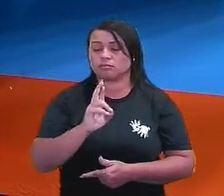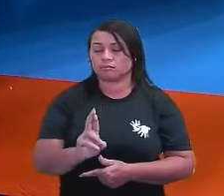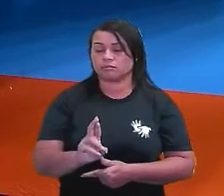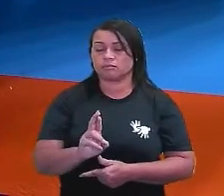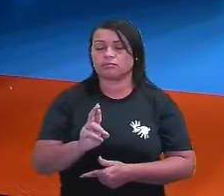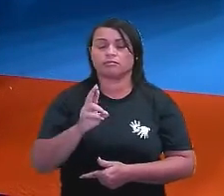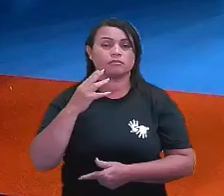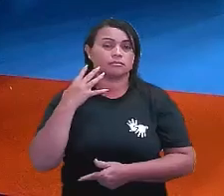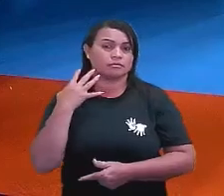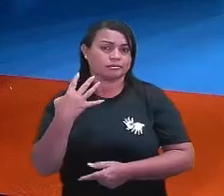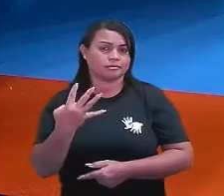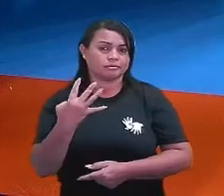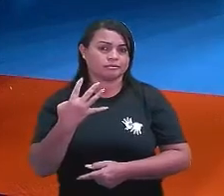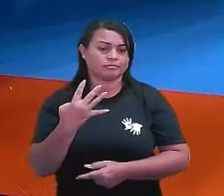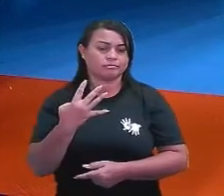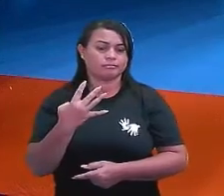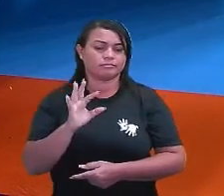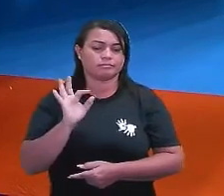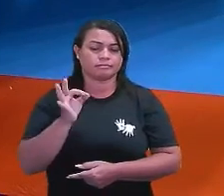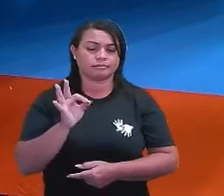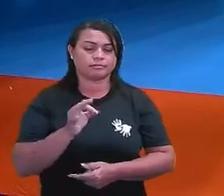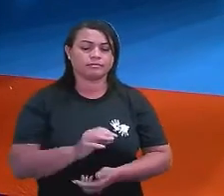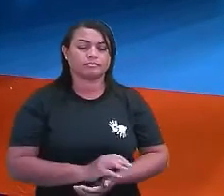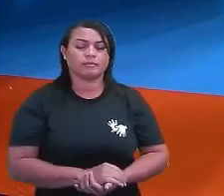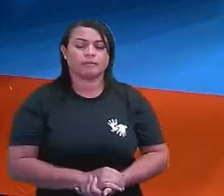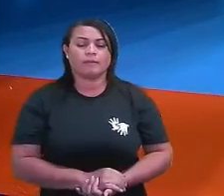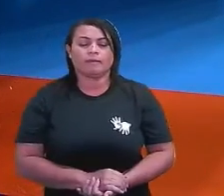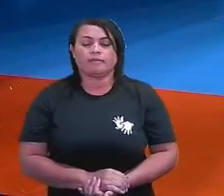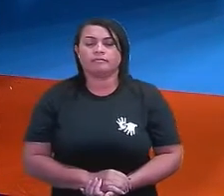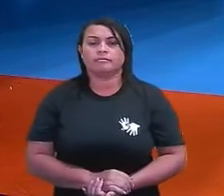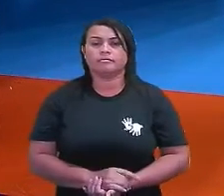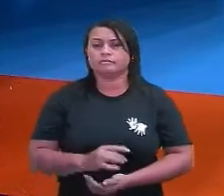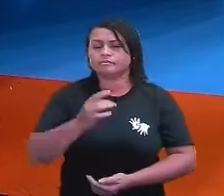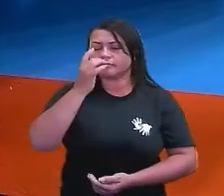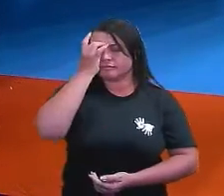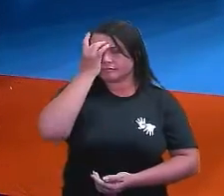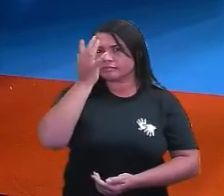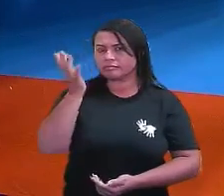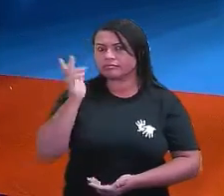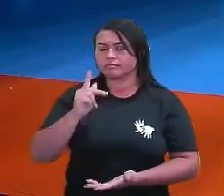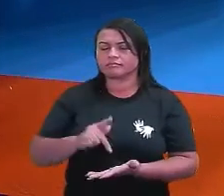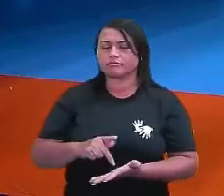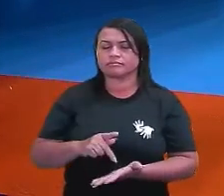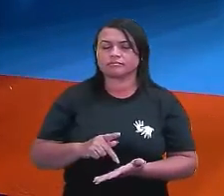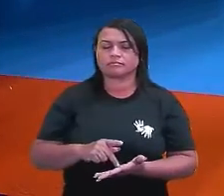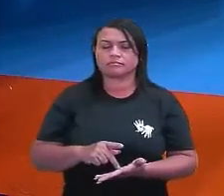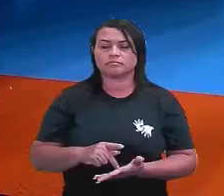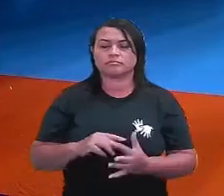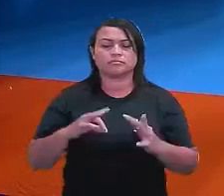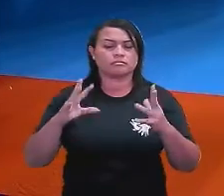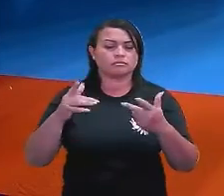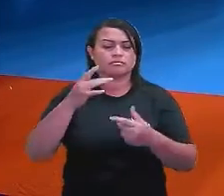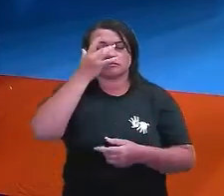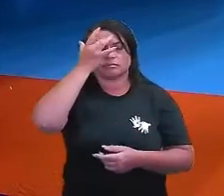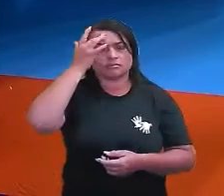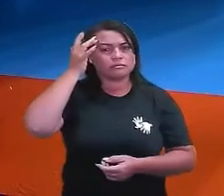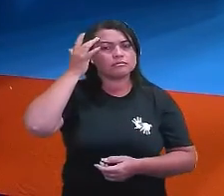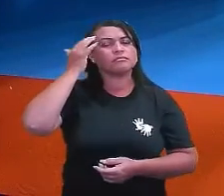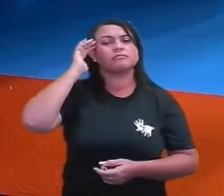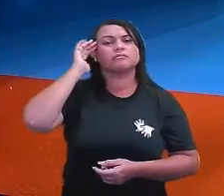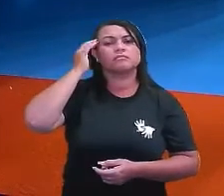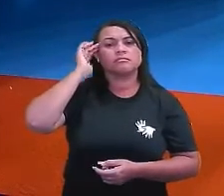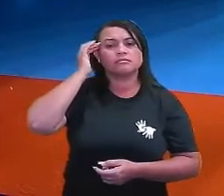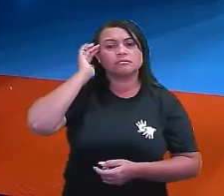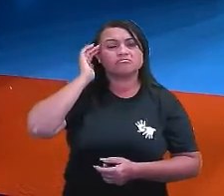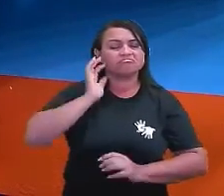a 4. Tá certo? Ficou fácil, não foi, gente? Todo mundo entendeu, todo